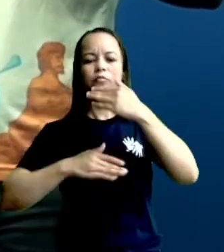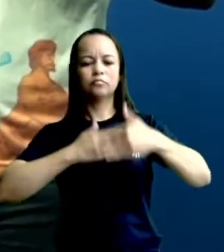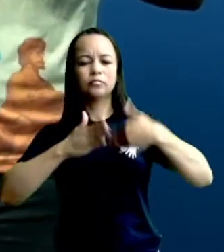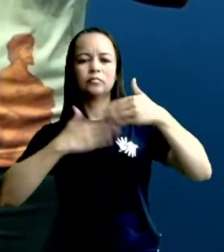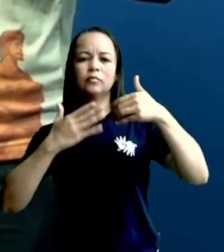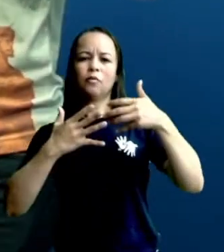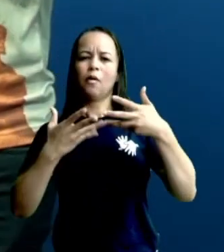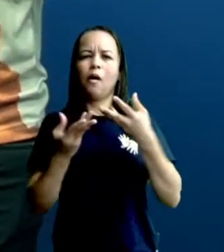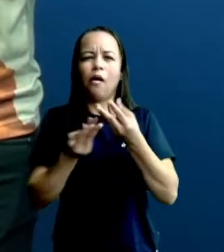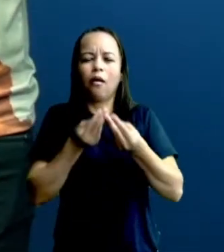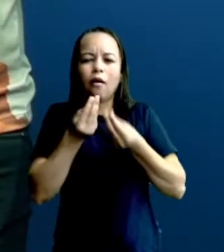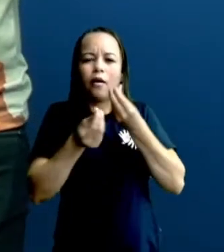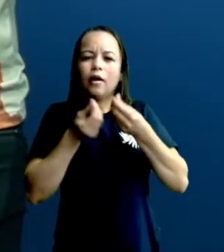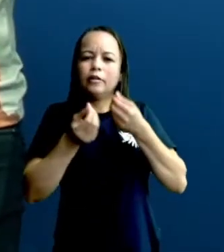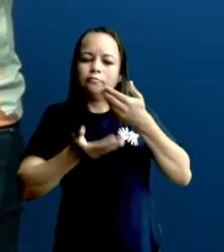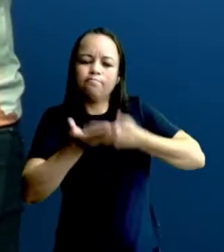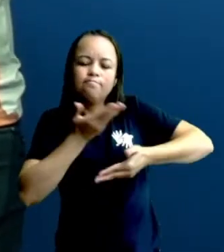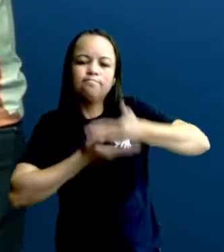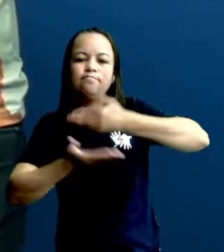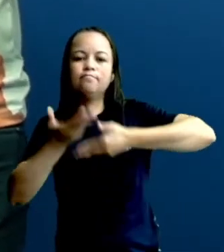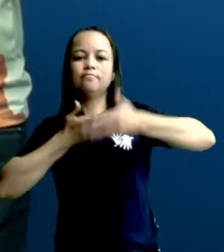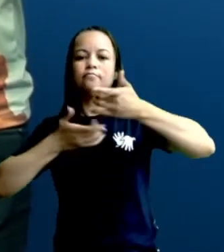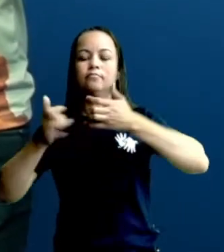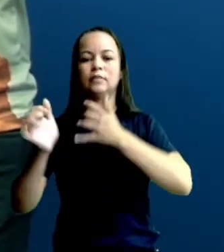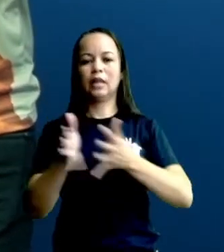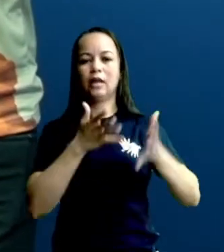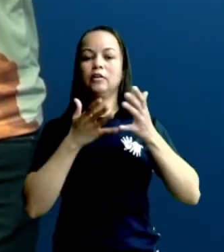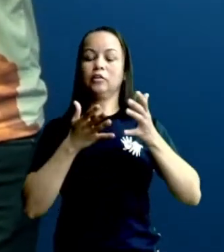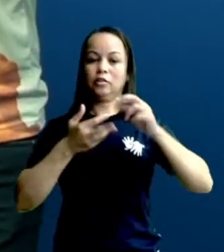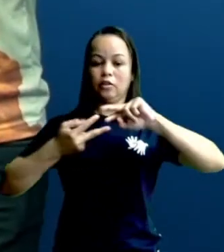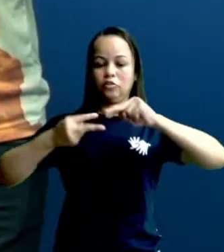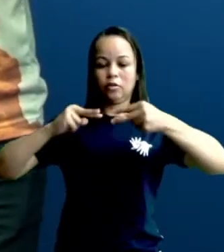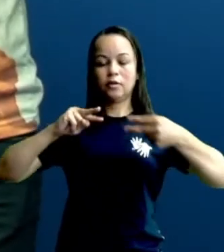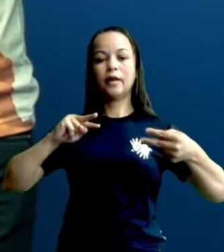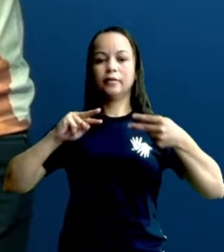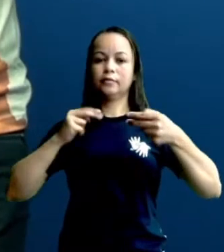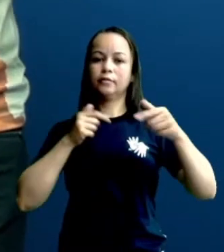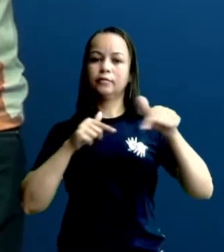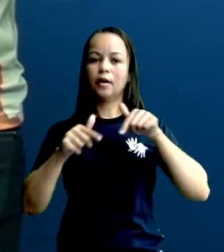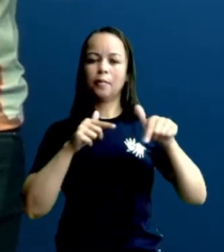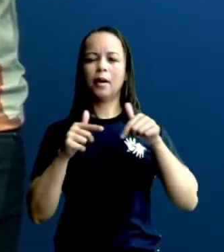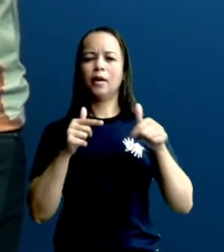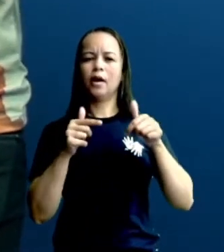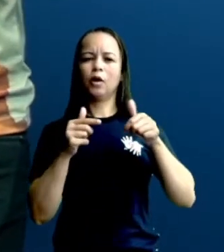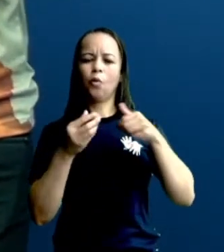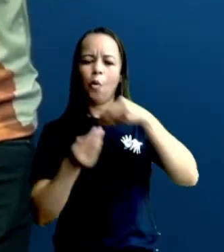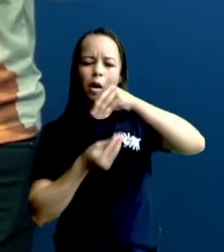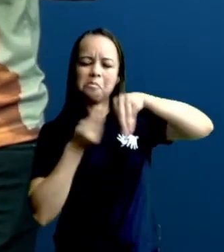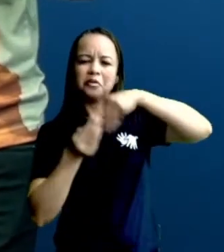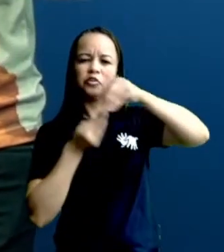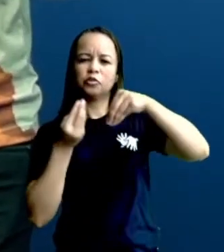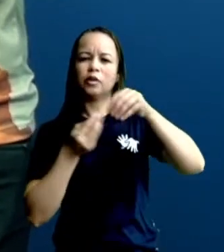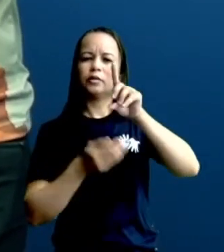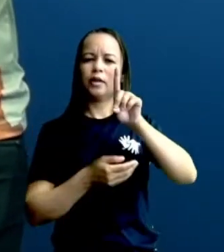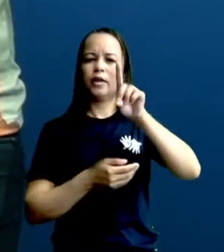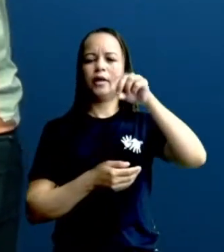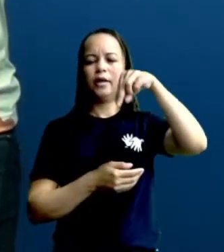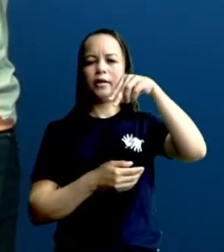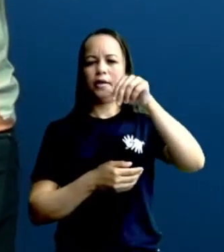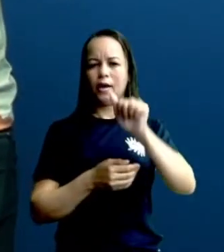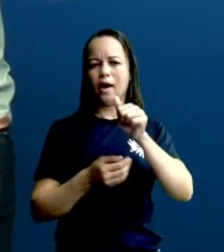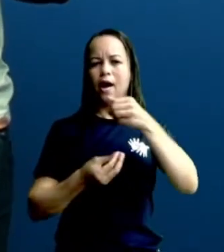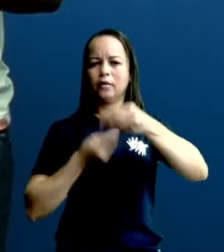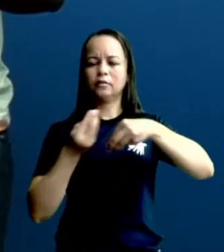envolve a engenharia genética que trabalha com a mistura de DNAs, de material genético